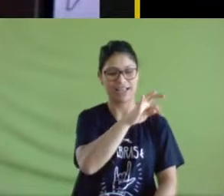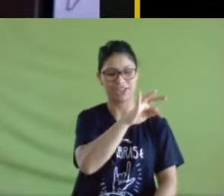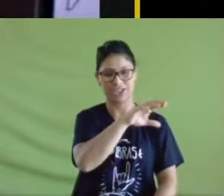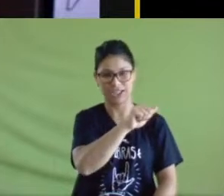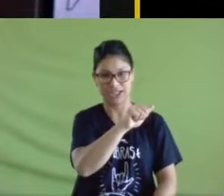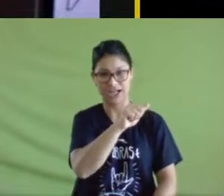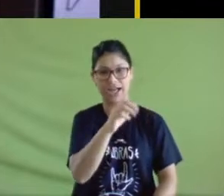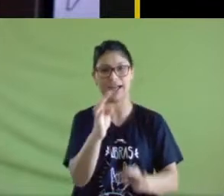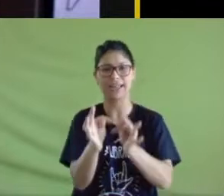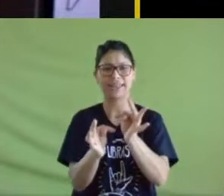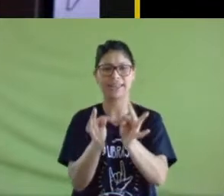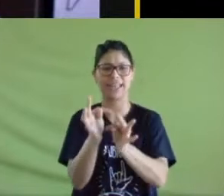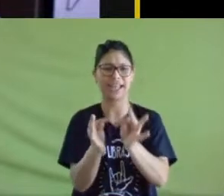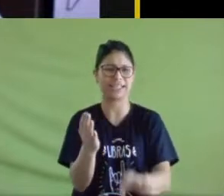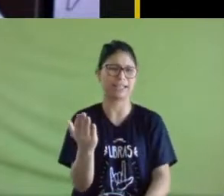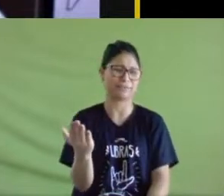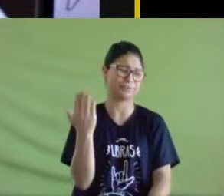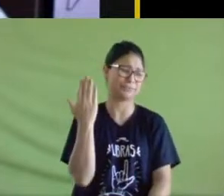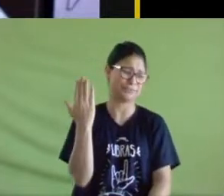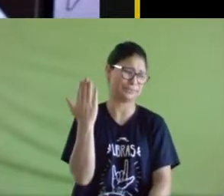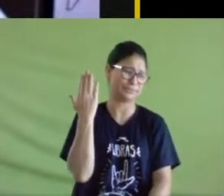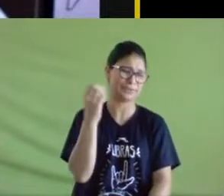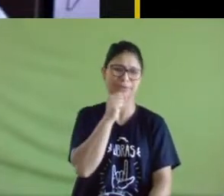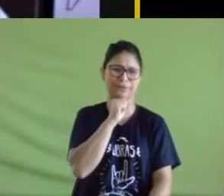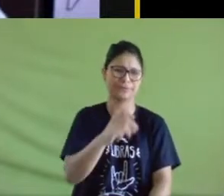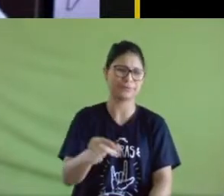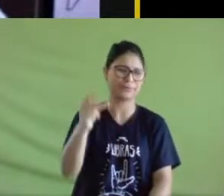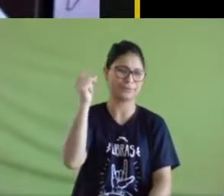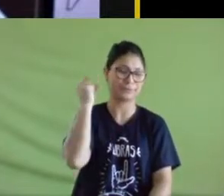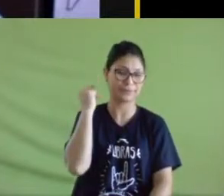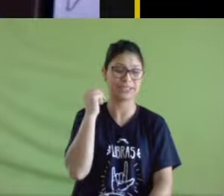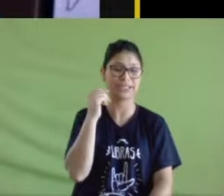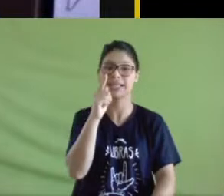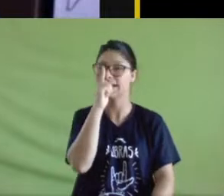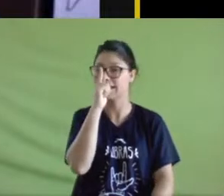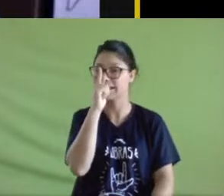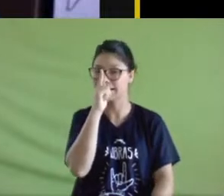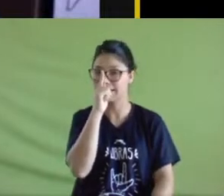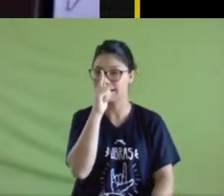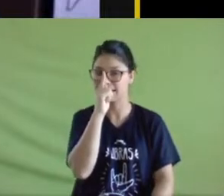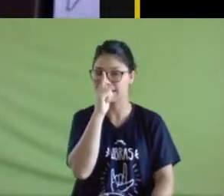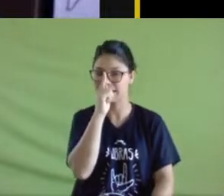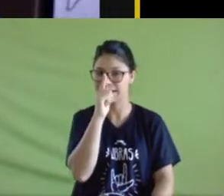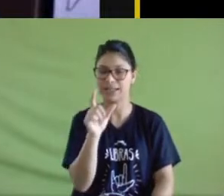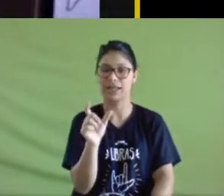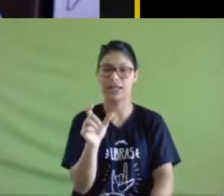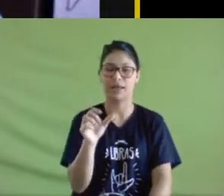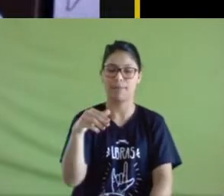mais antiga, que era uma técnica grega, chamada mnemotecne,